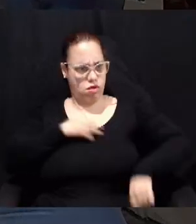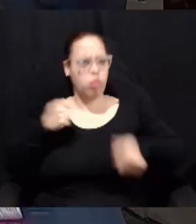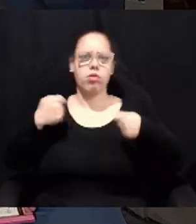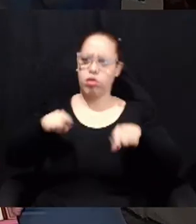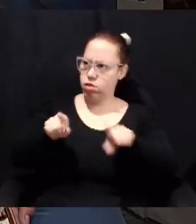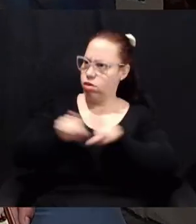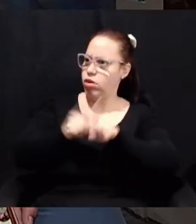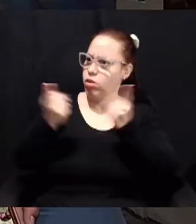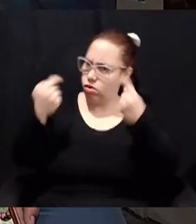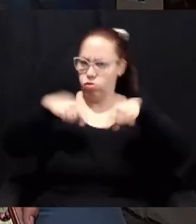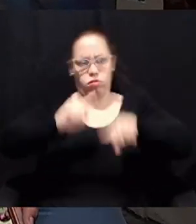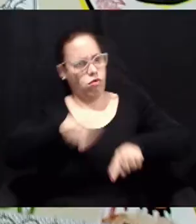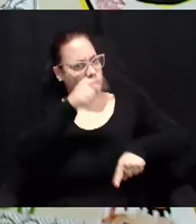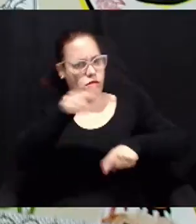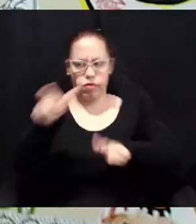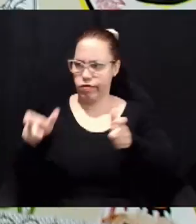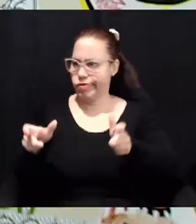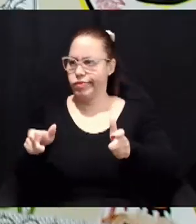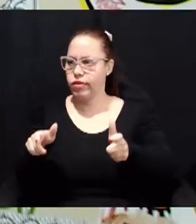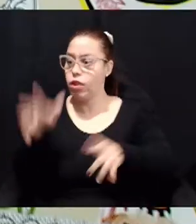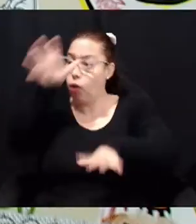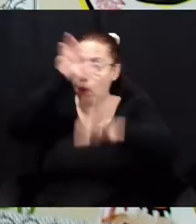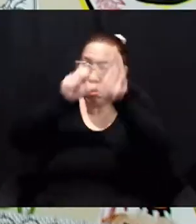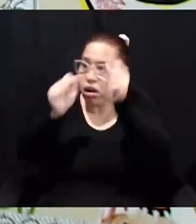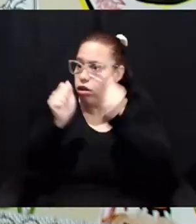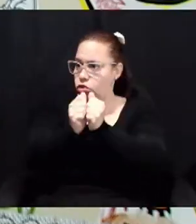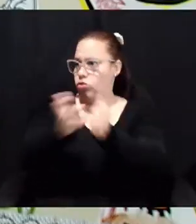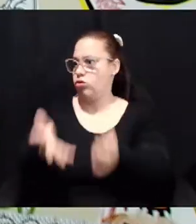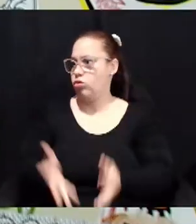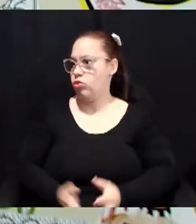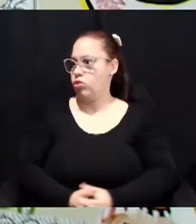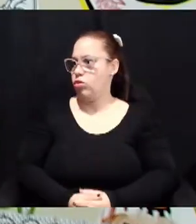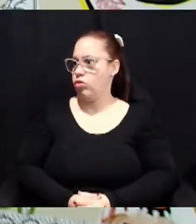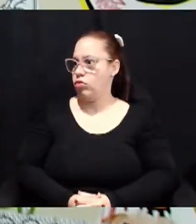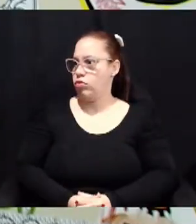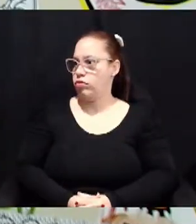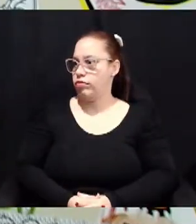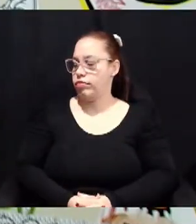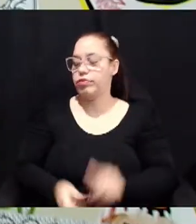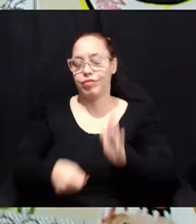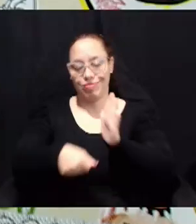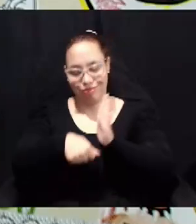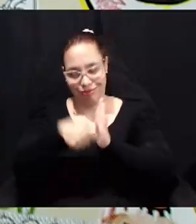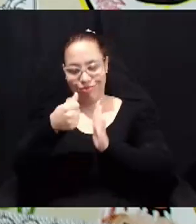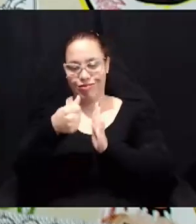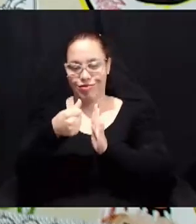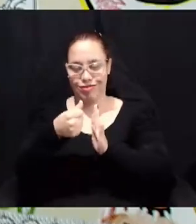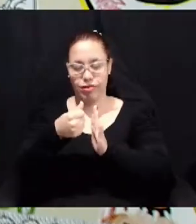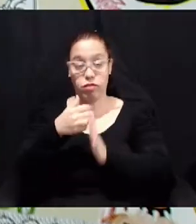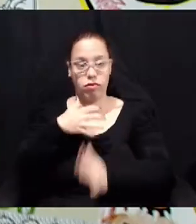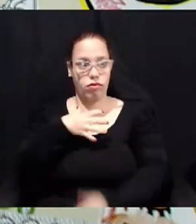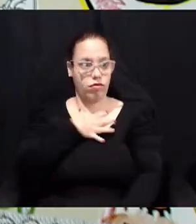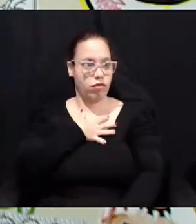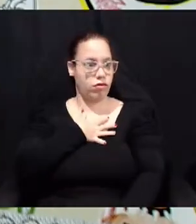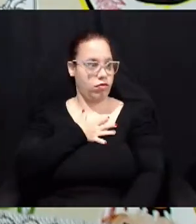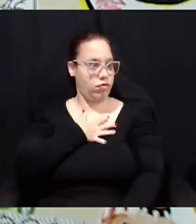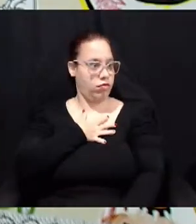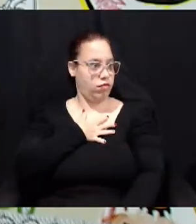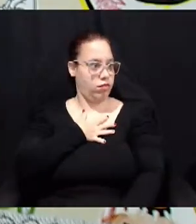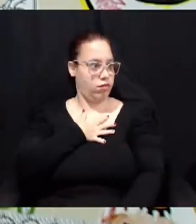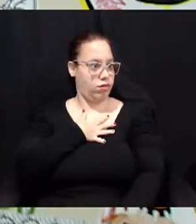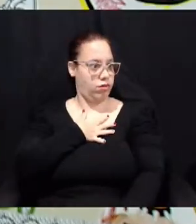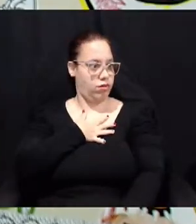pessoas. Quem sabe essas pessoas também não aprendem. Então, por isso que a primeira reação talvez seja realmente de